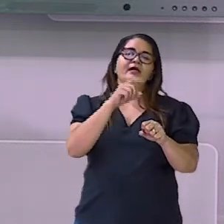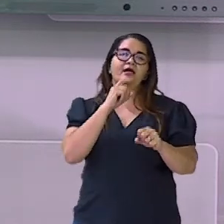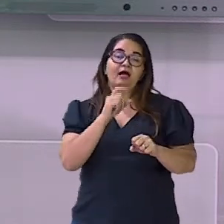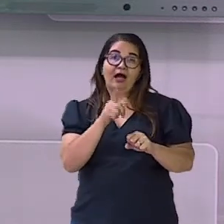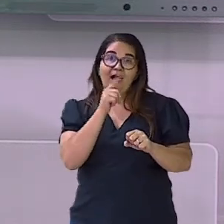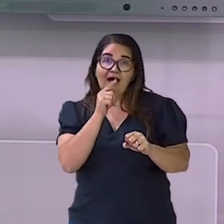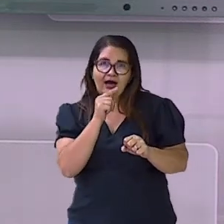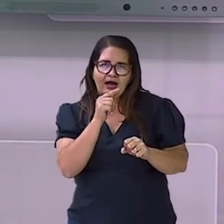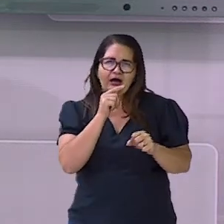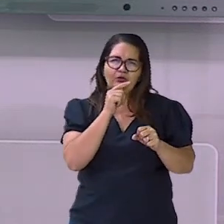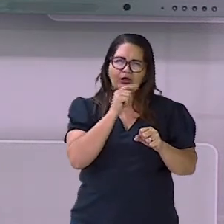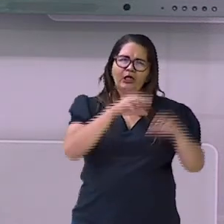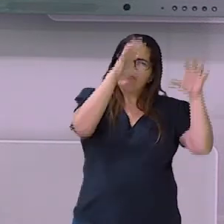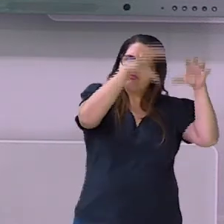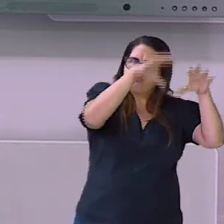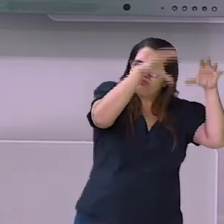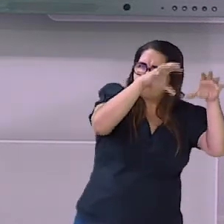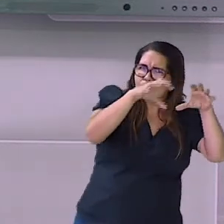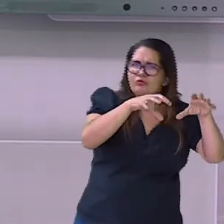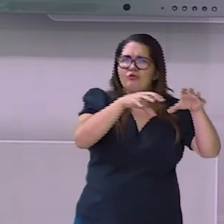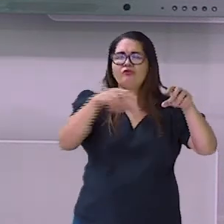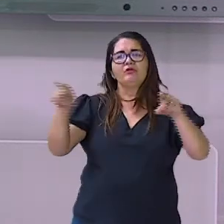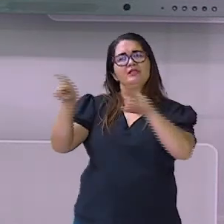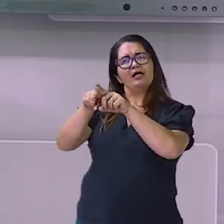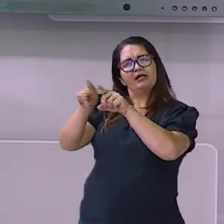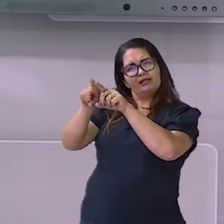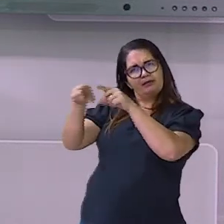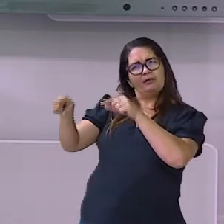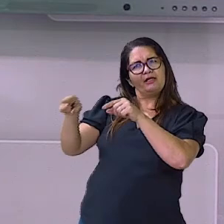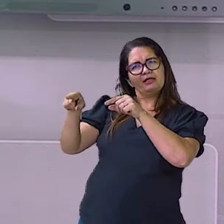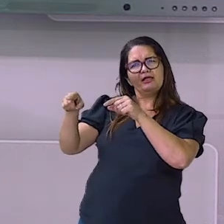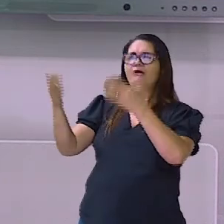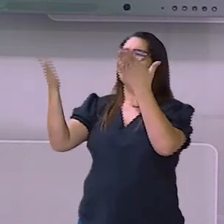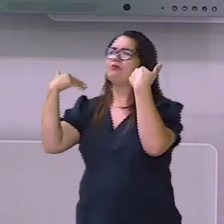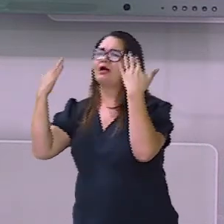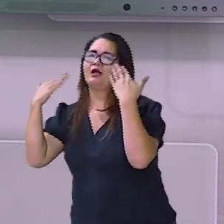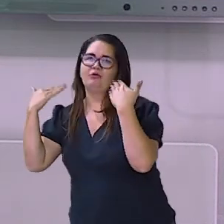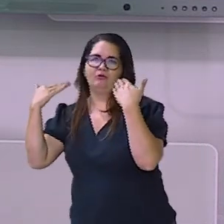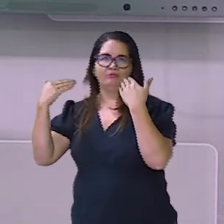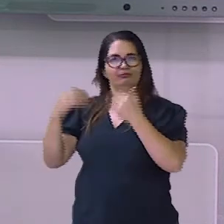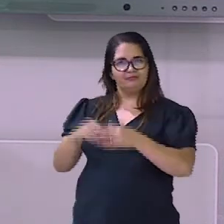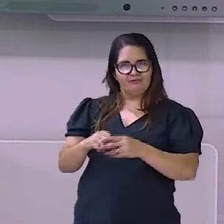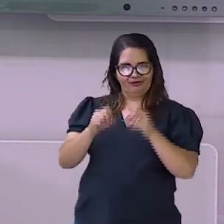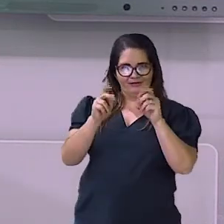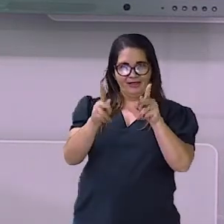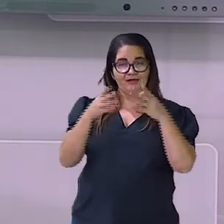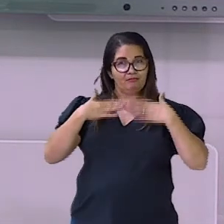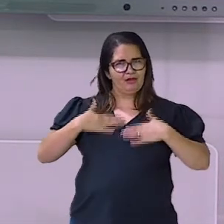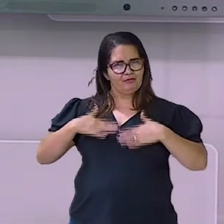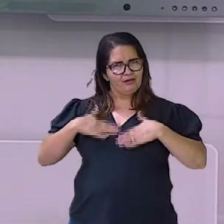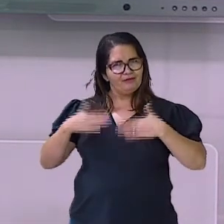tá? Inverno úmido, verão seco. Tranquilo?